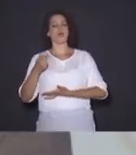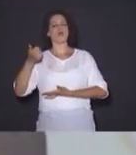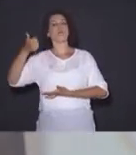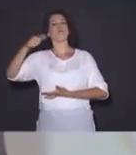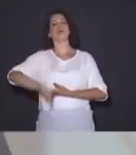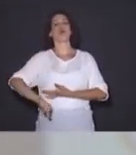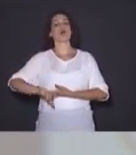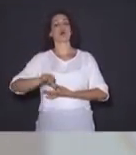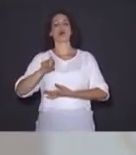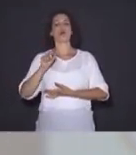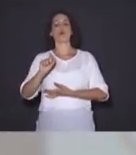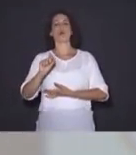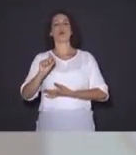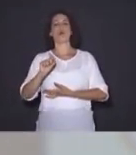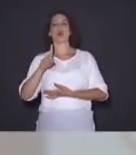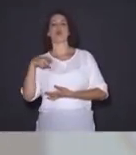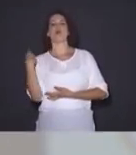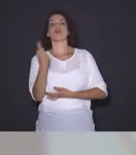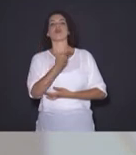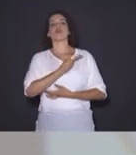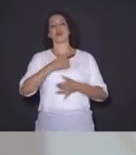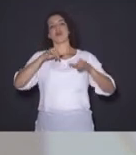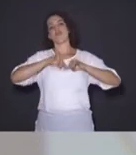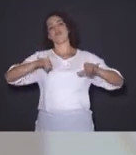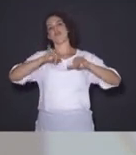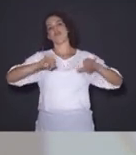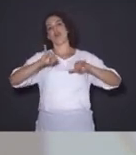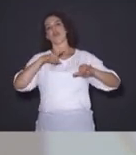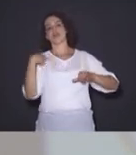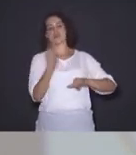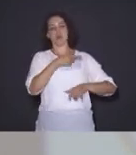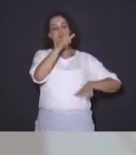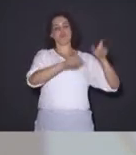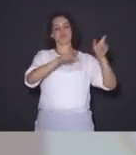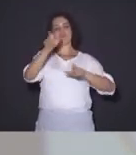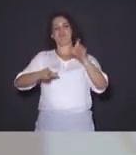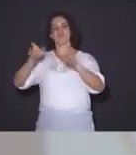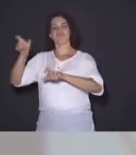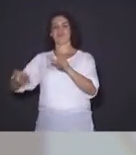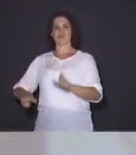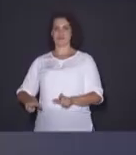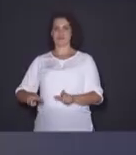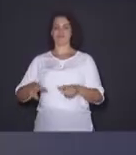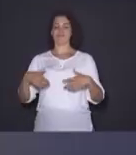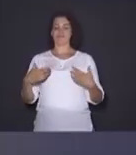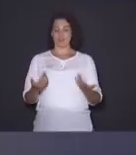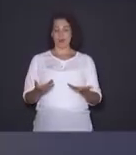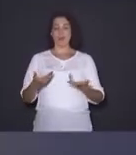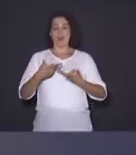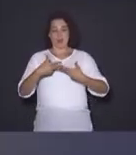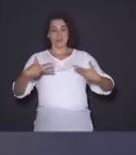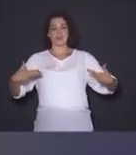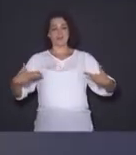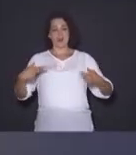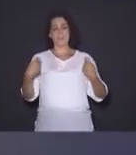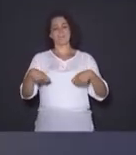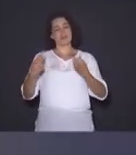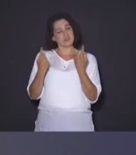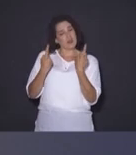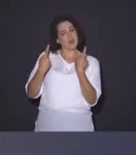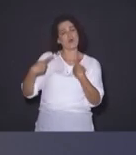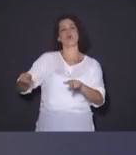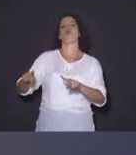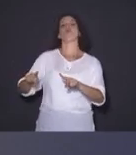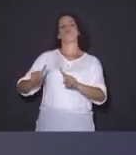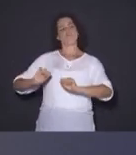que são os nossos dados portanto esse tipo de ação que tem sido feito precisa ser combatida com